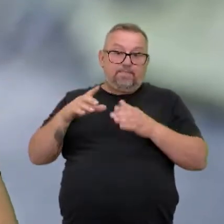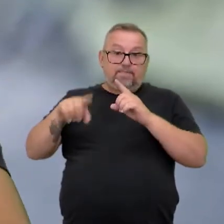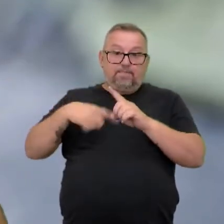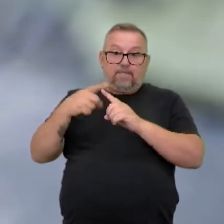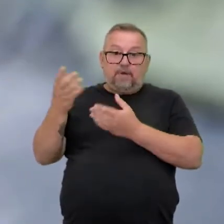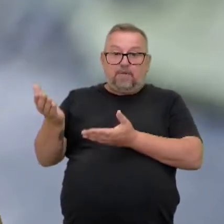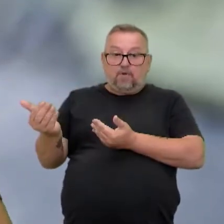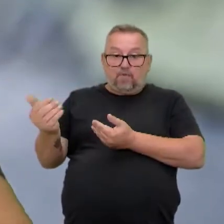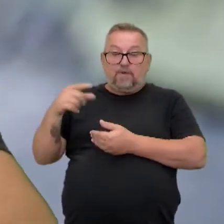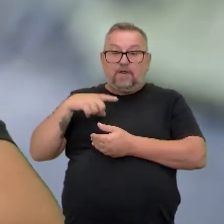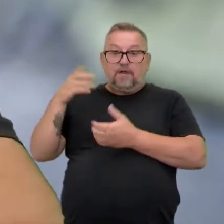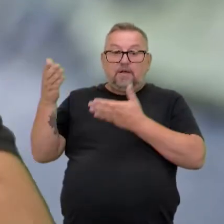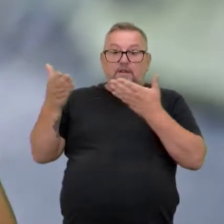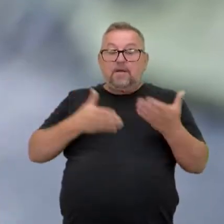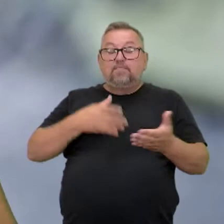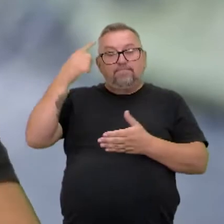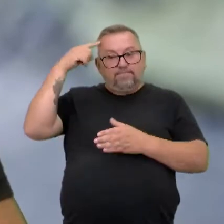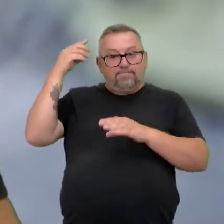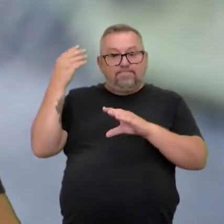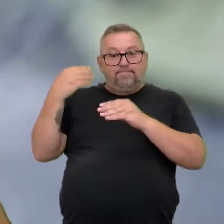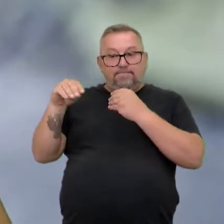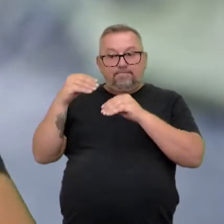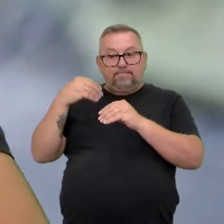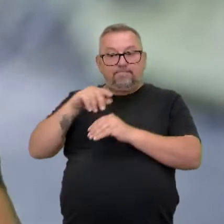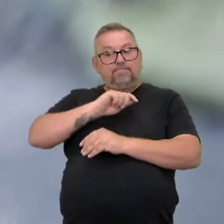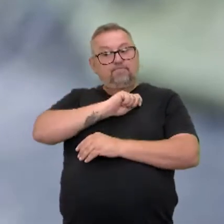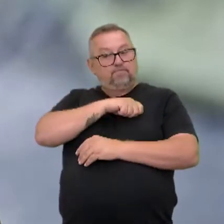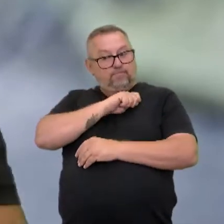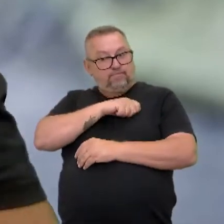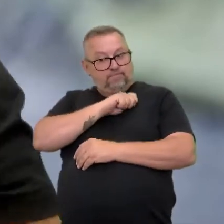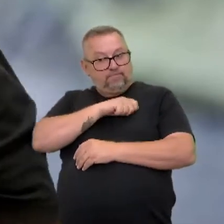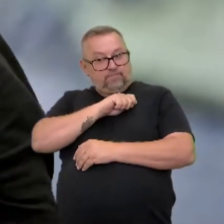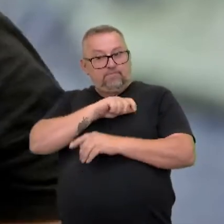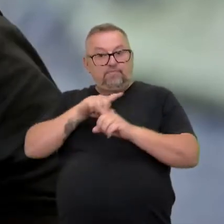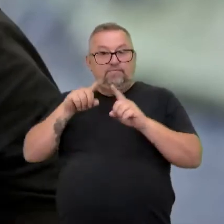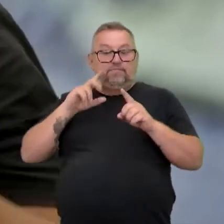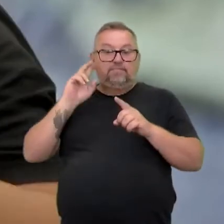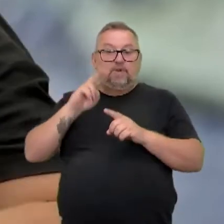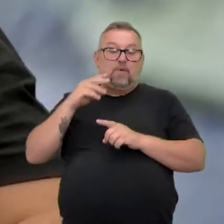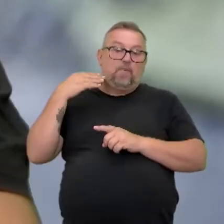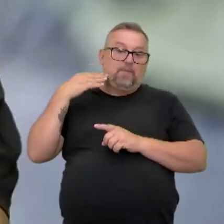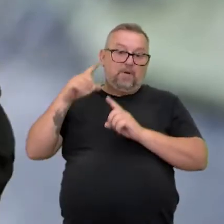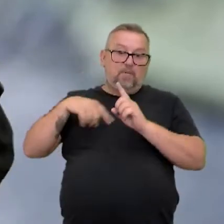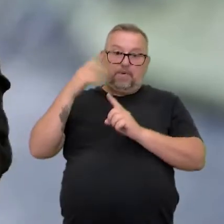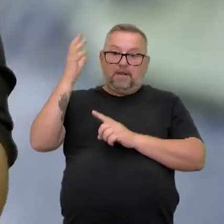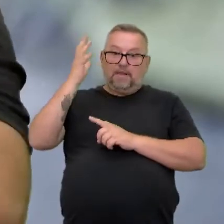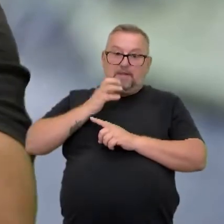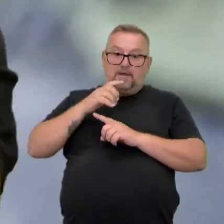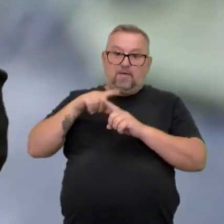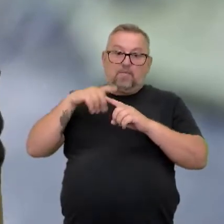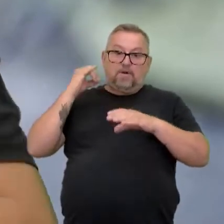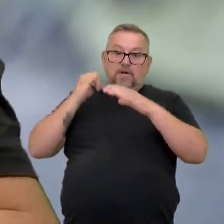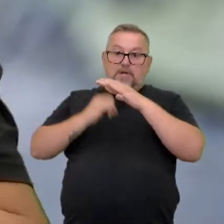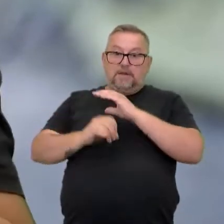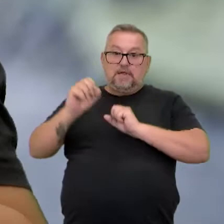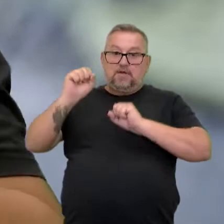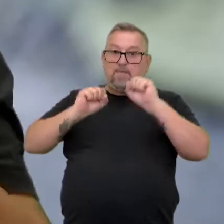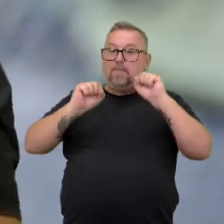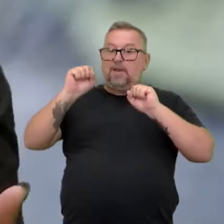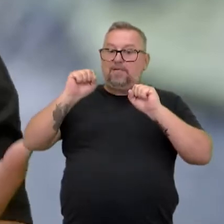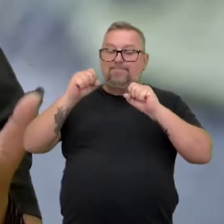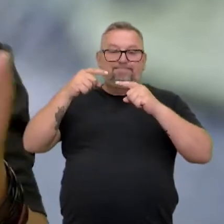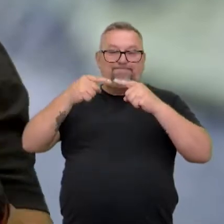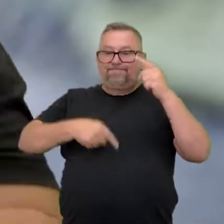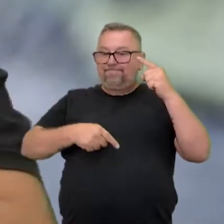jovem traz essa ideia do meme, traz a ideia da zoeira. Agora, se é um banco mais sério, voltado para investimento de empresa, é